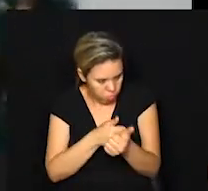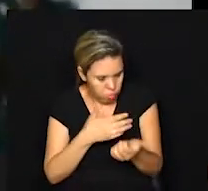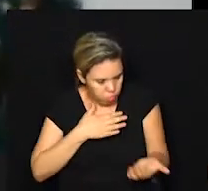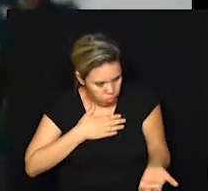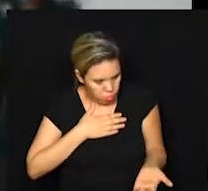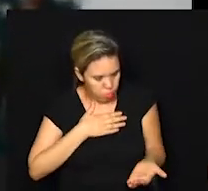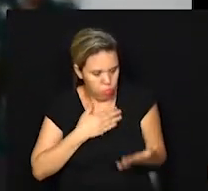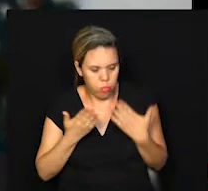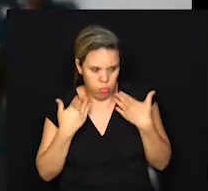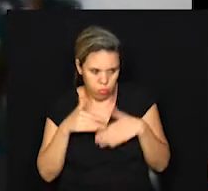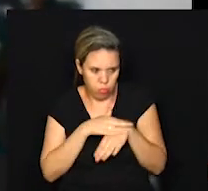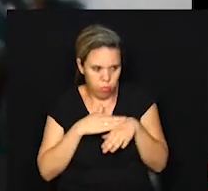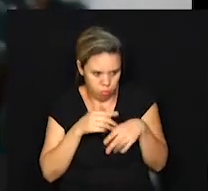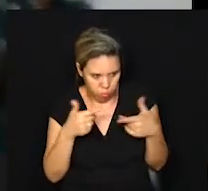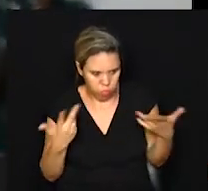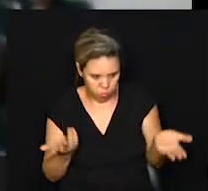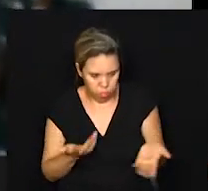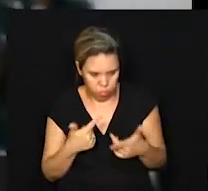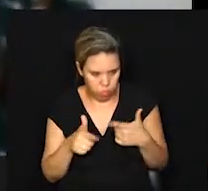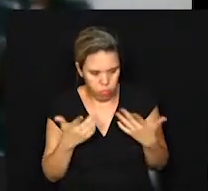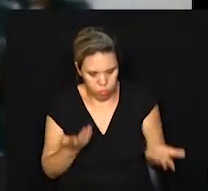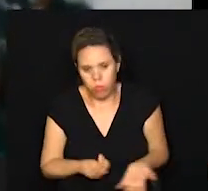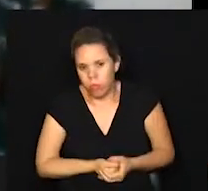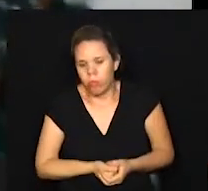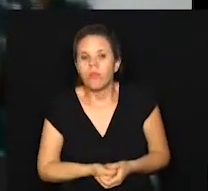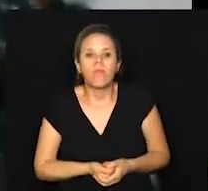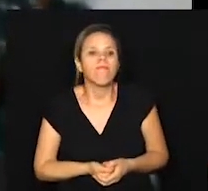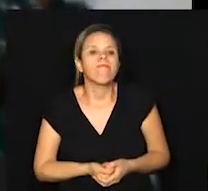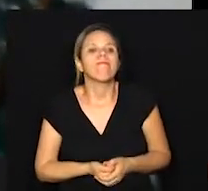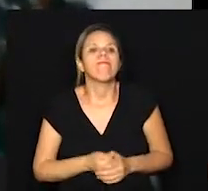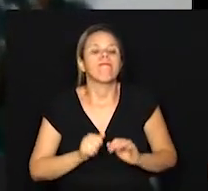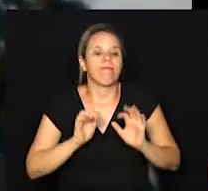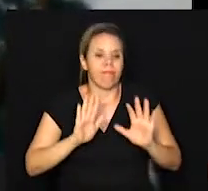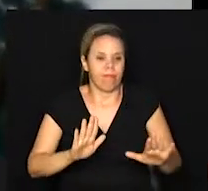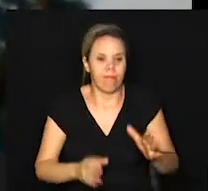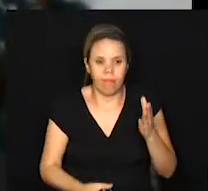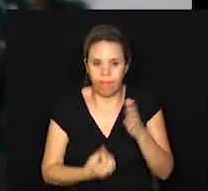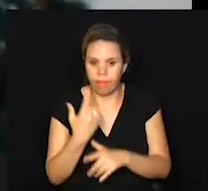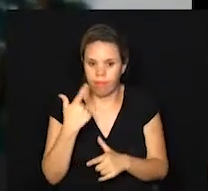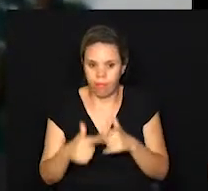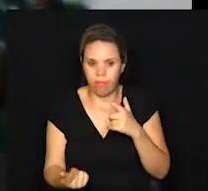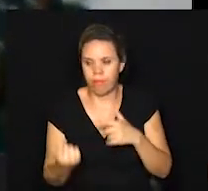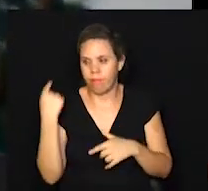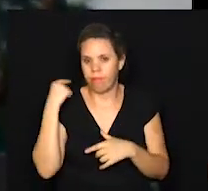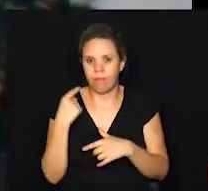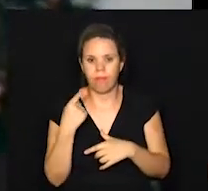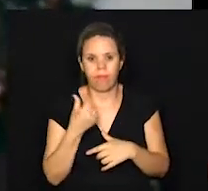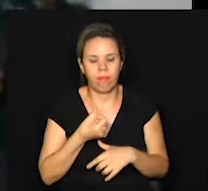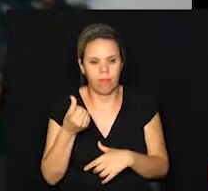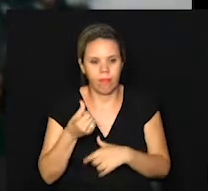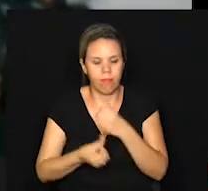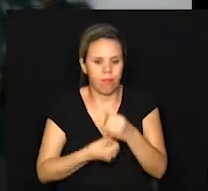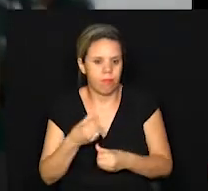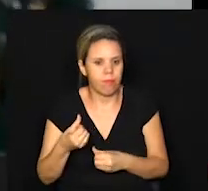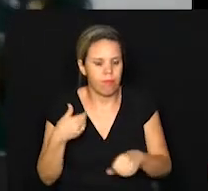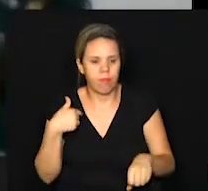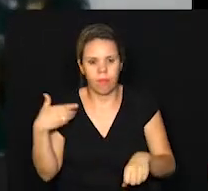conversar comigo a esse respeito. A situação foi tal que no primeiro semestre, quando eu entrei na